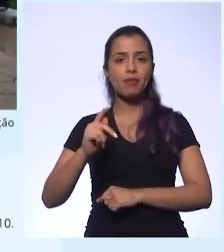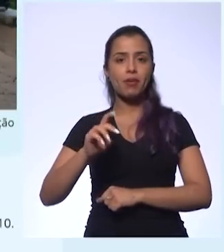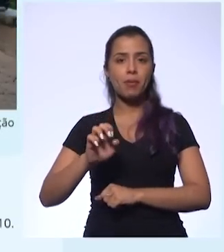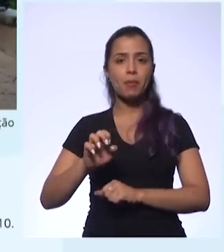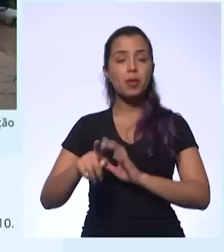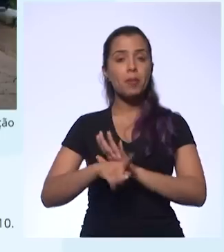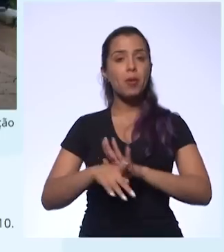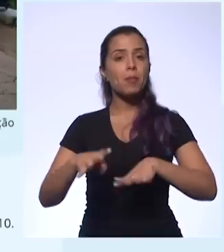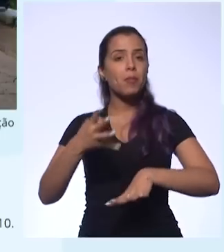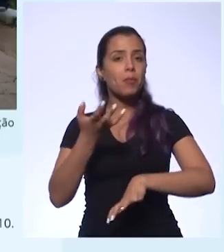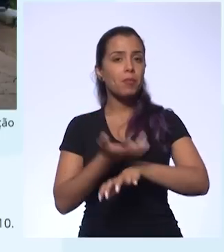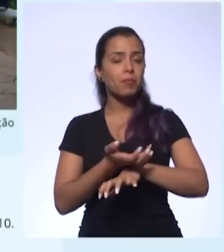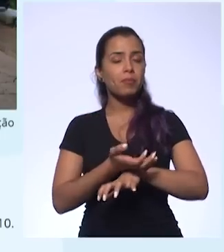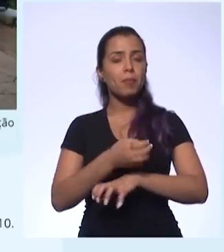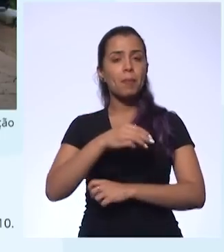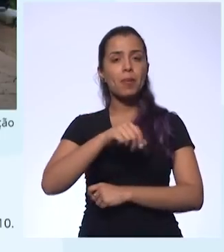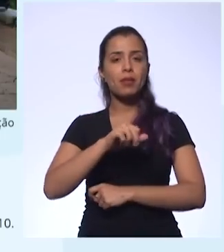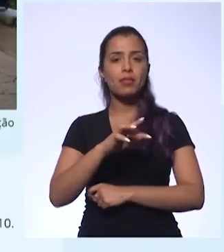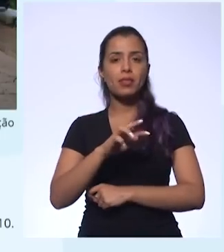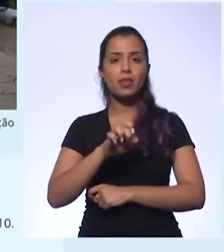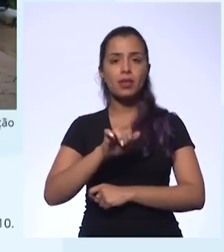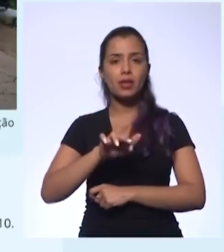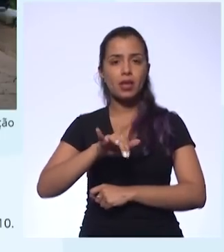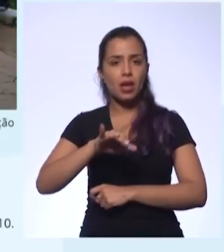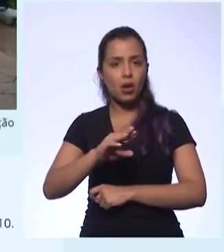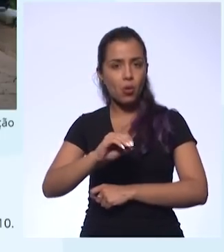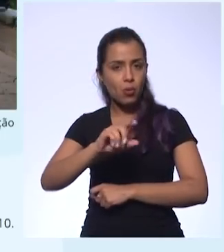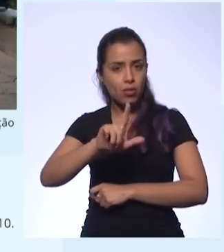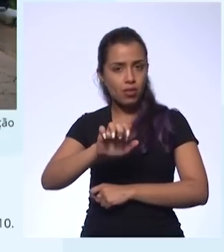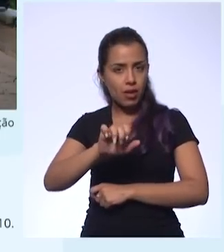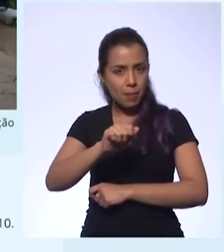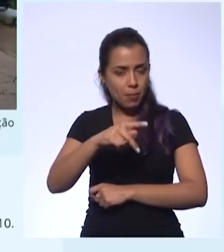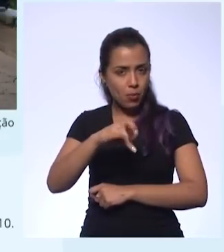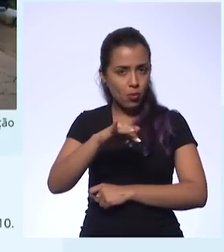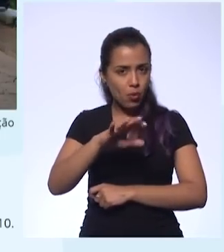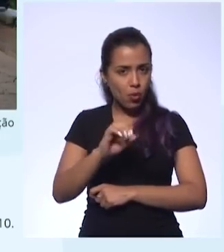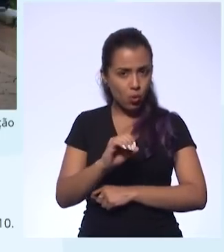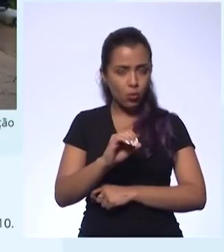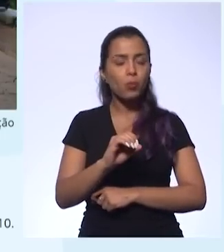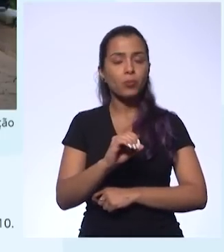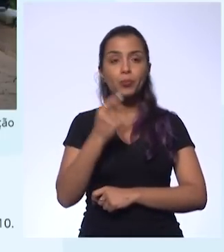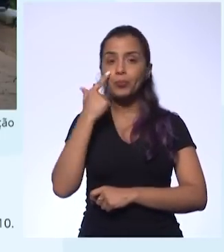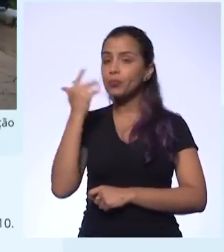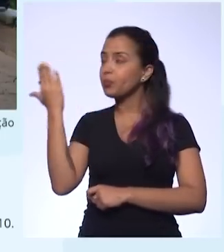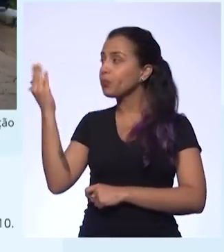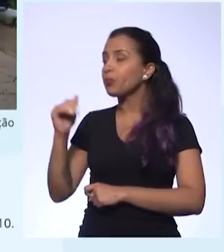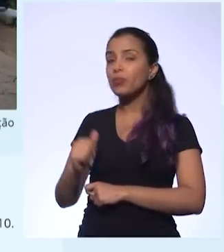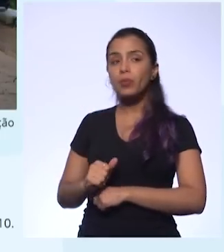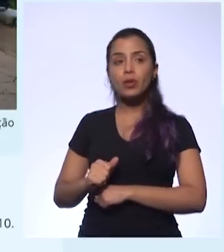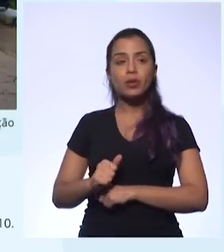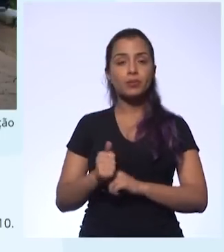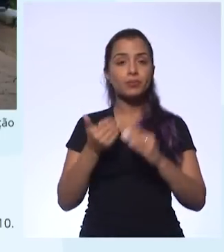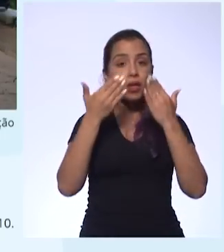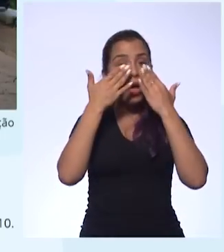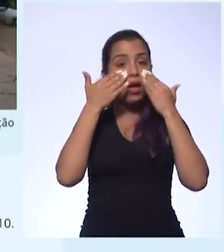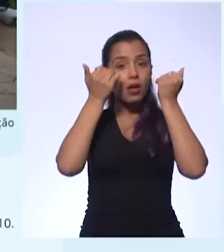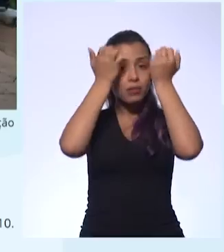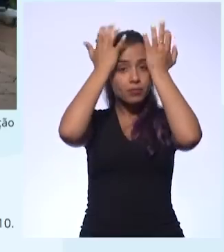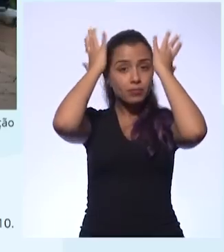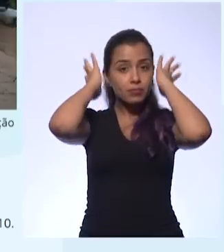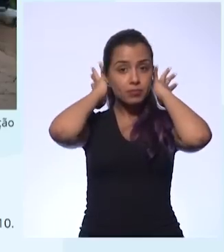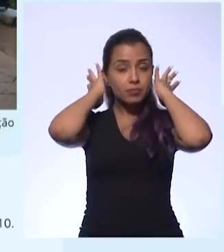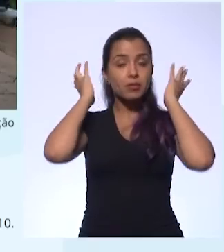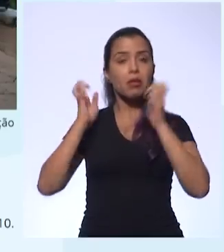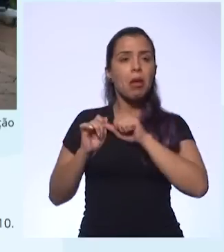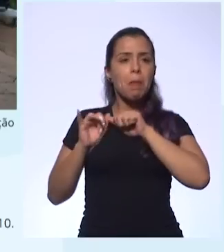de apoio, tá bom? No caderno do aluno do 8º ano, nós temos uma notícia. Dezenas de indígenas deixam